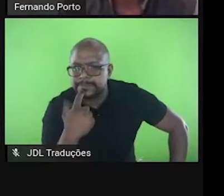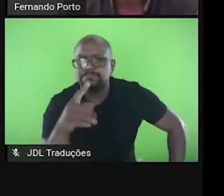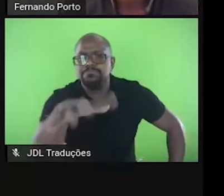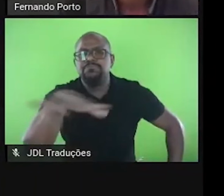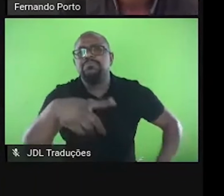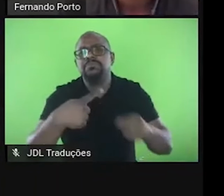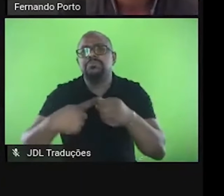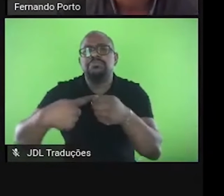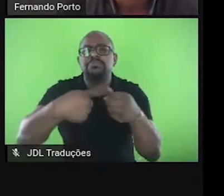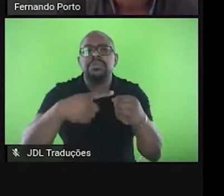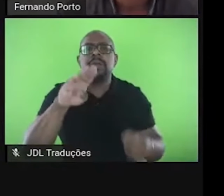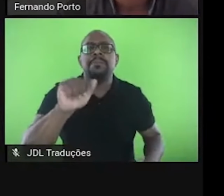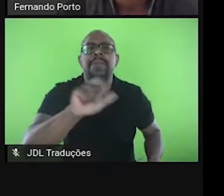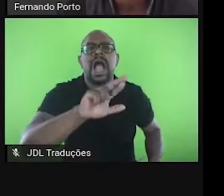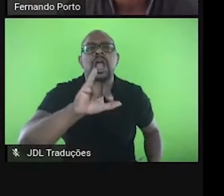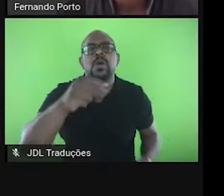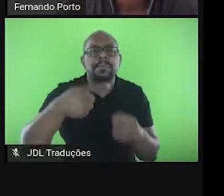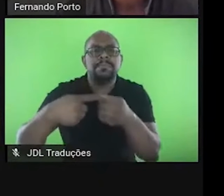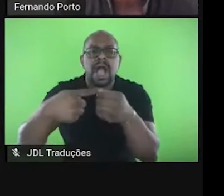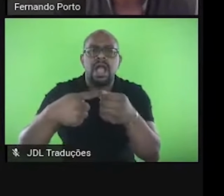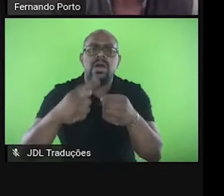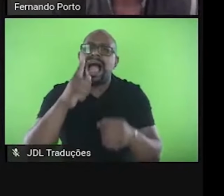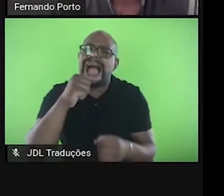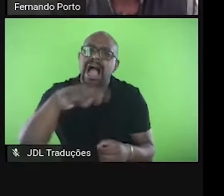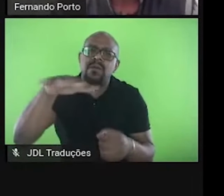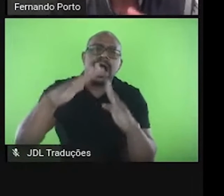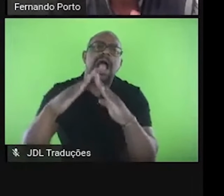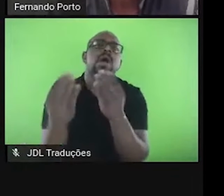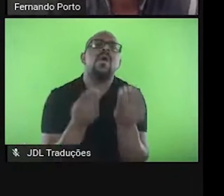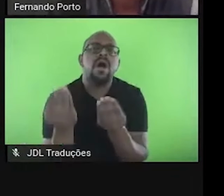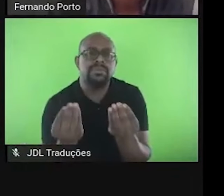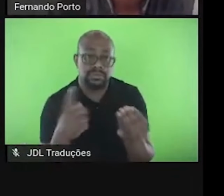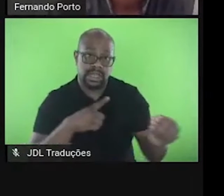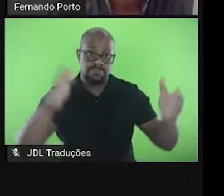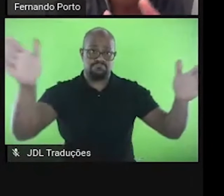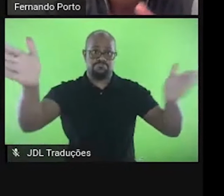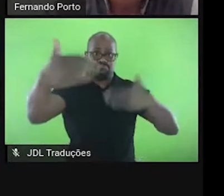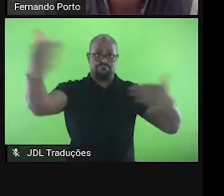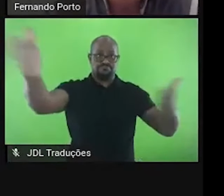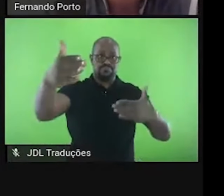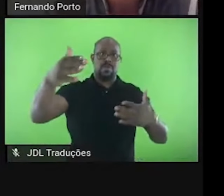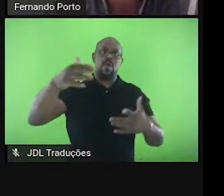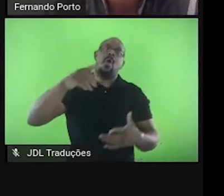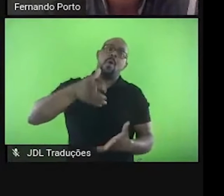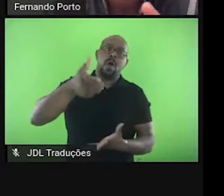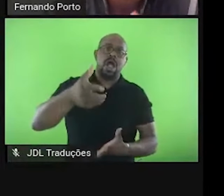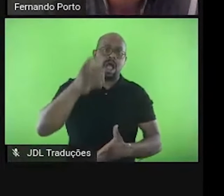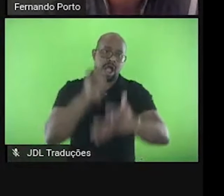bairro, o armazenamento de água das casas é feito através de caixas d'água, poços